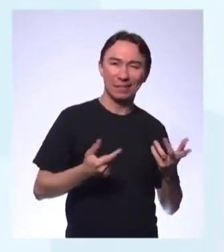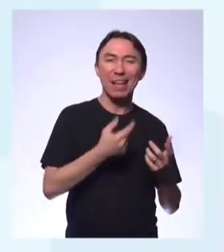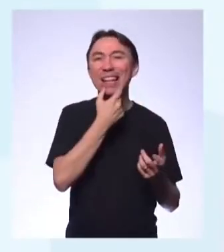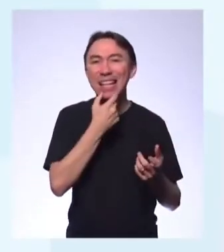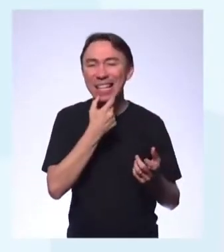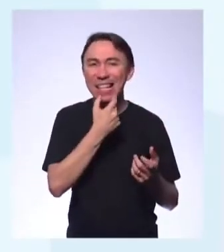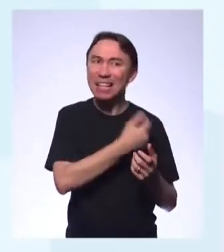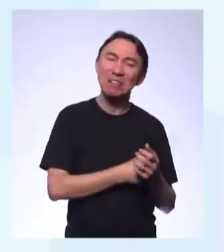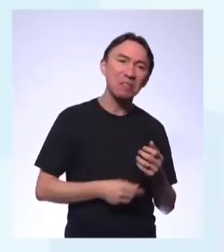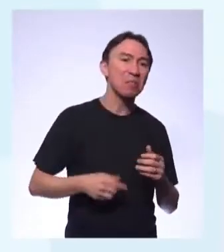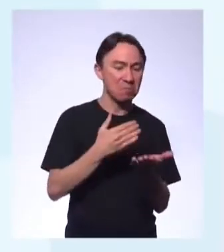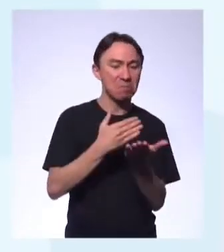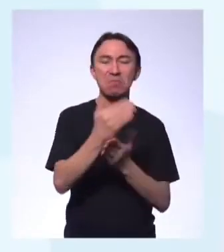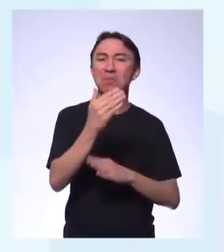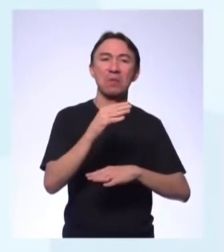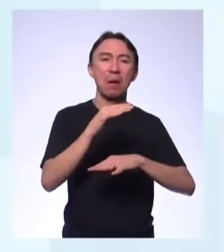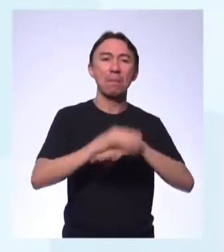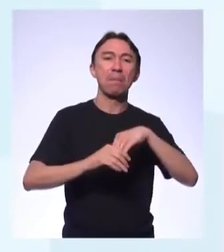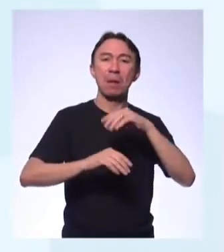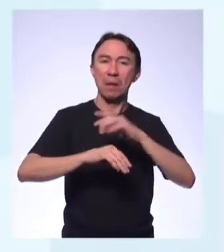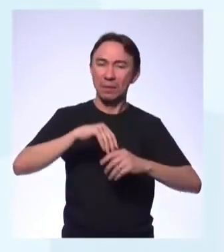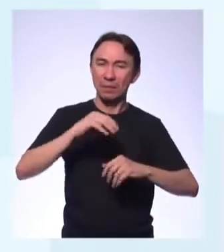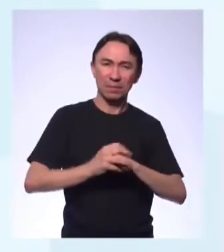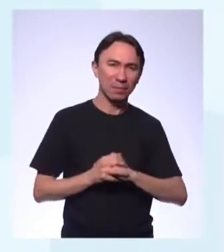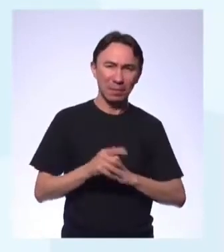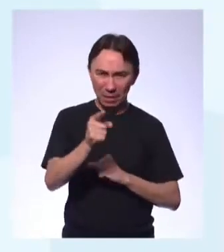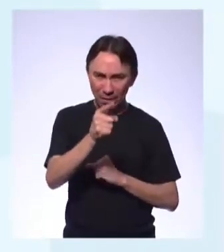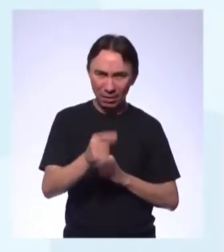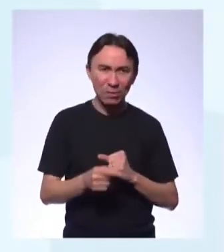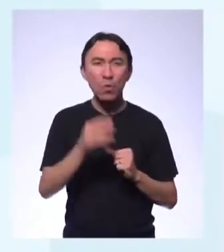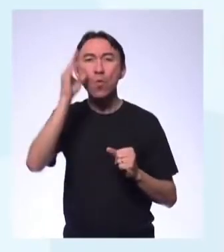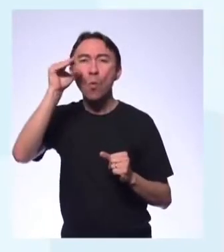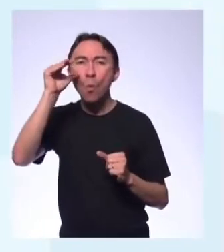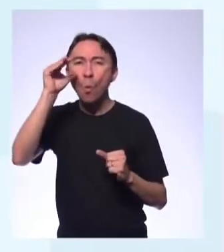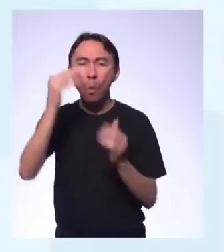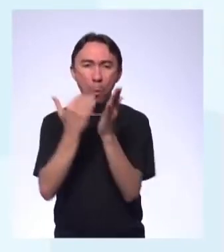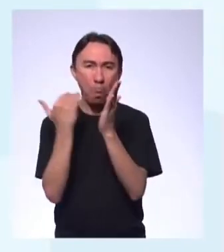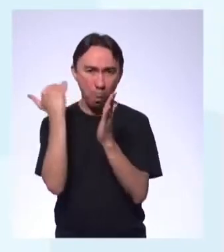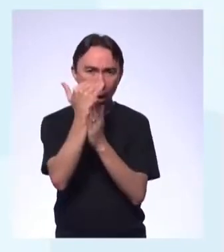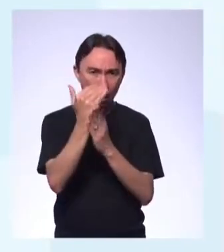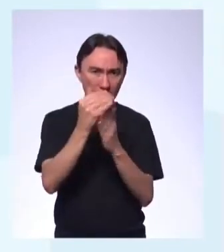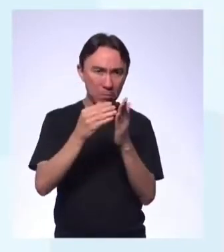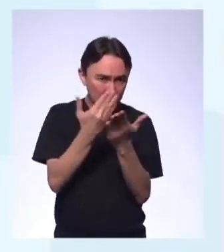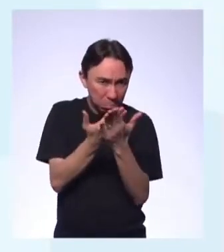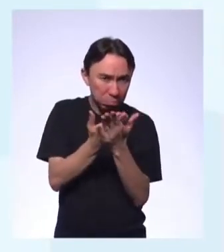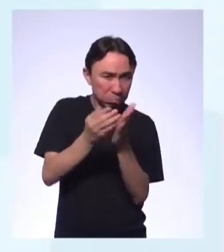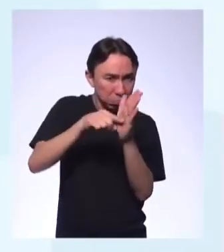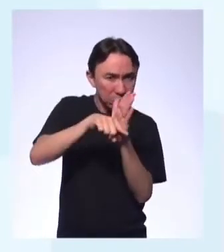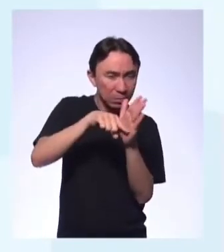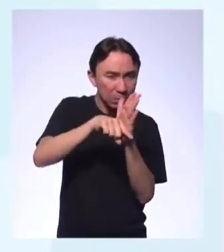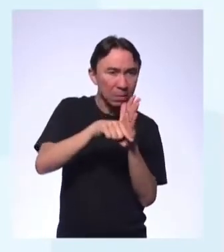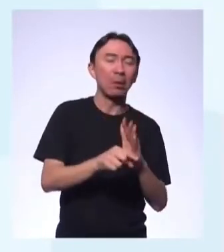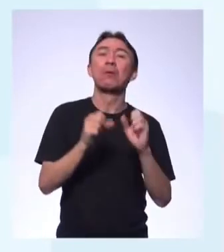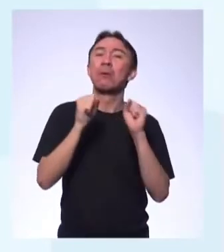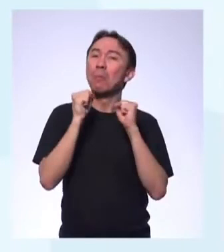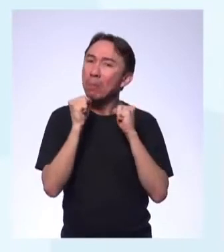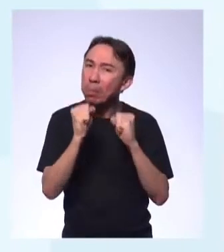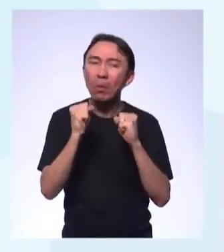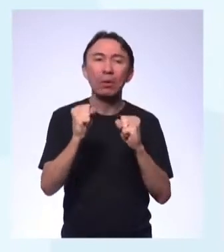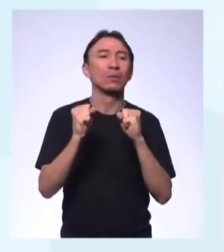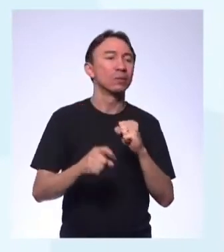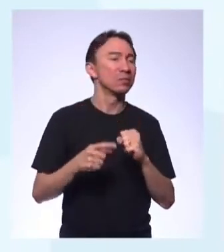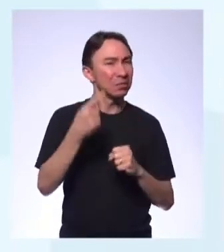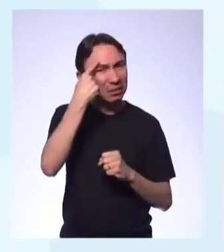saber mais, né, do que eu estou falando, se aprofundar nesses tópicos aí, pode procurar aula sobre Revolução Inglesa no